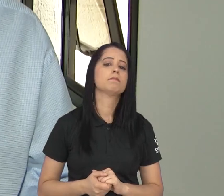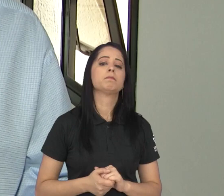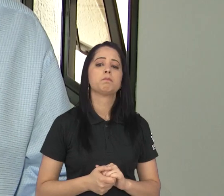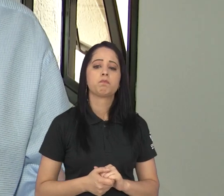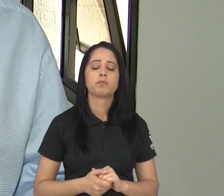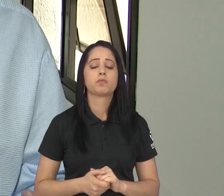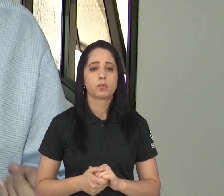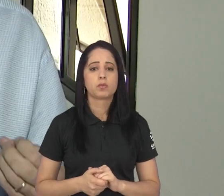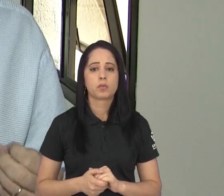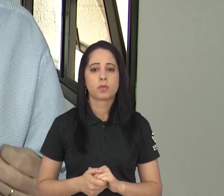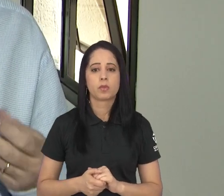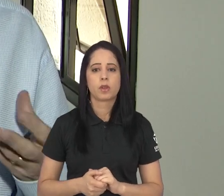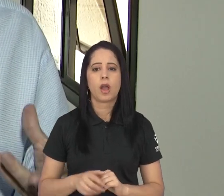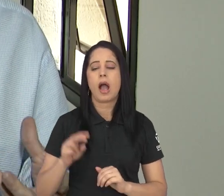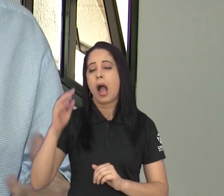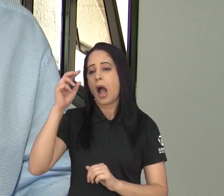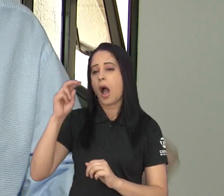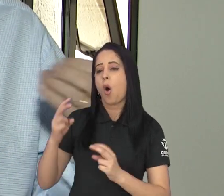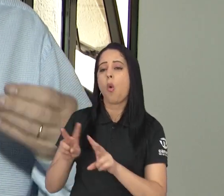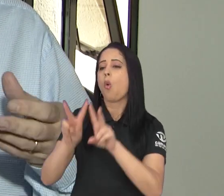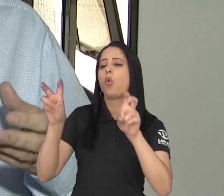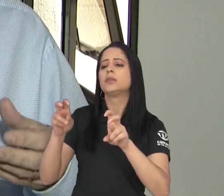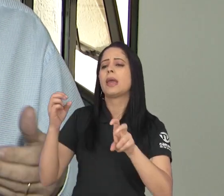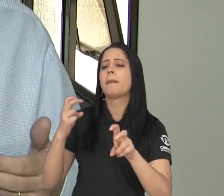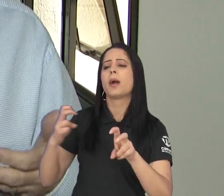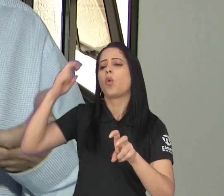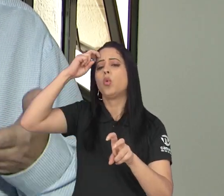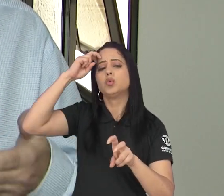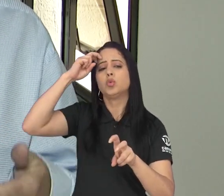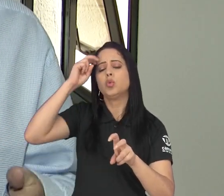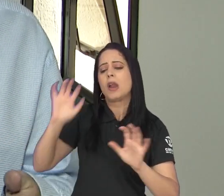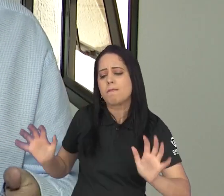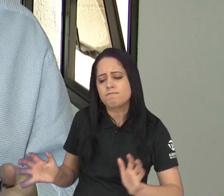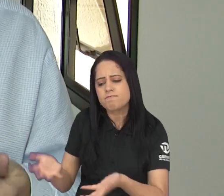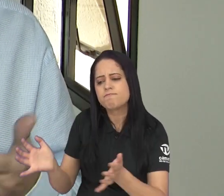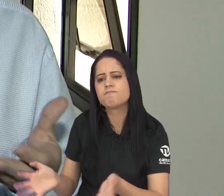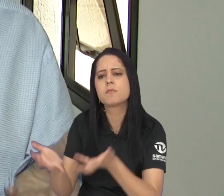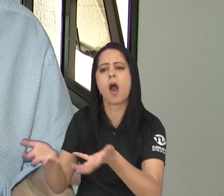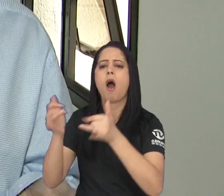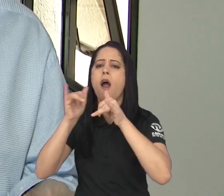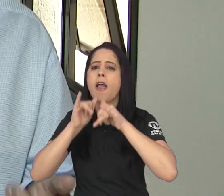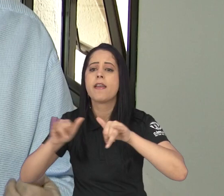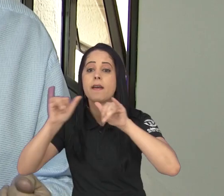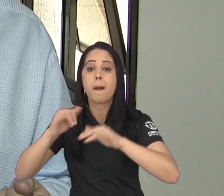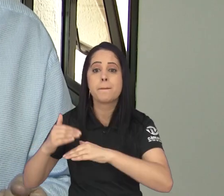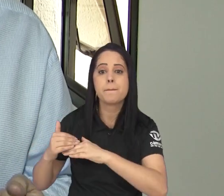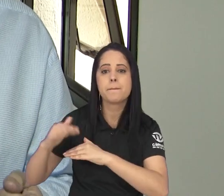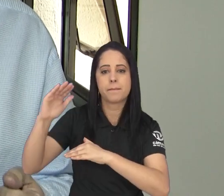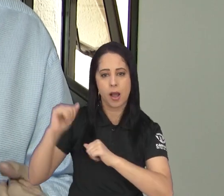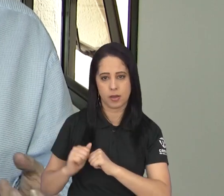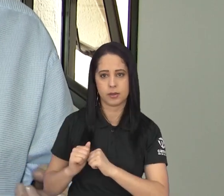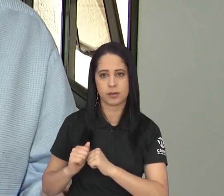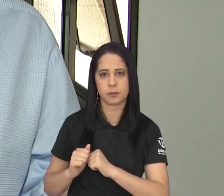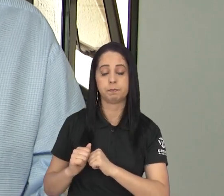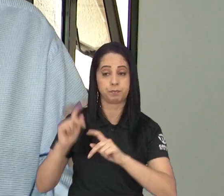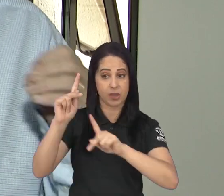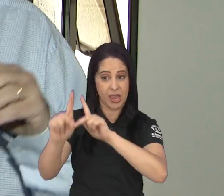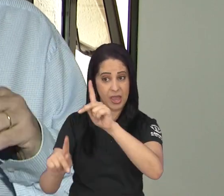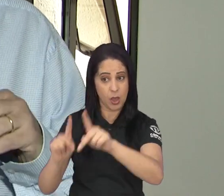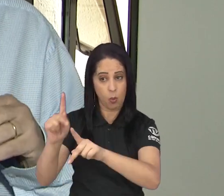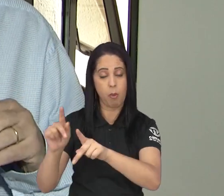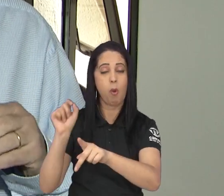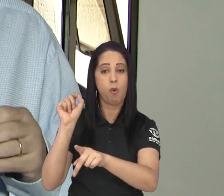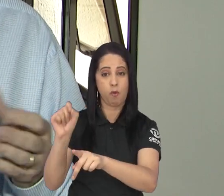Acho que o principal trabalho na questão da cultura é o incentivo, através desse projeto, de divulgar mais a cultura e